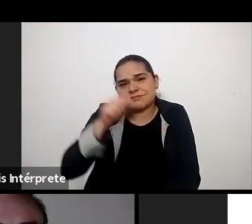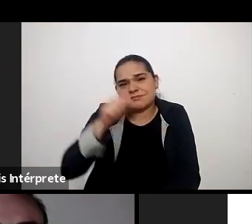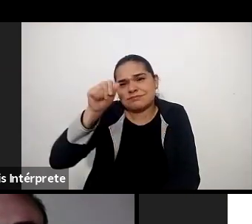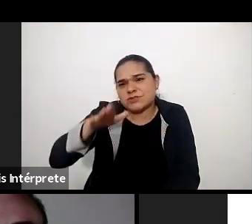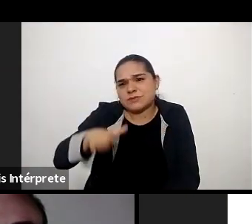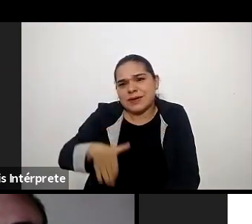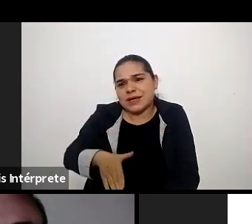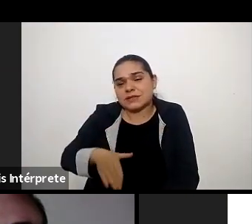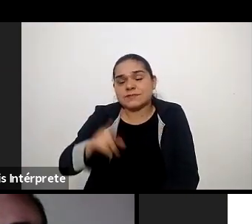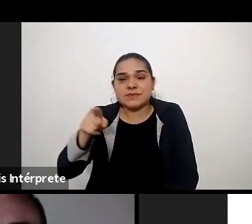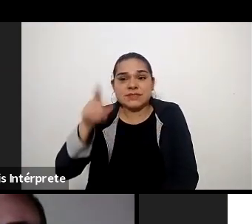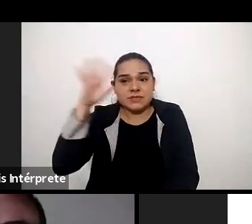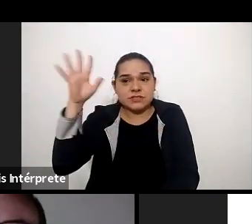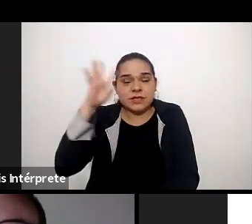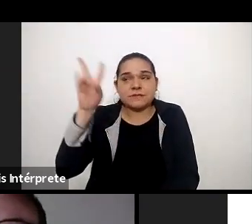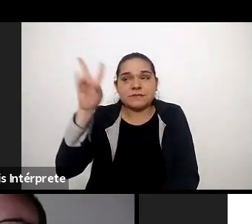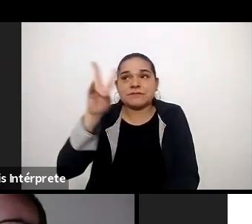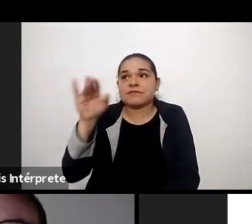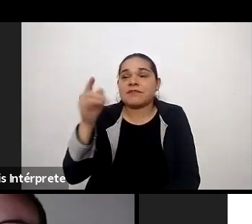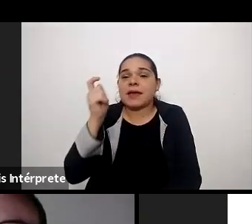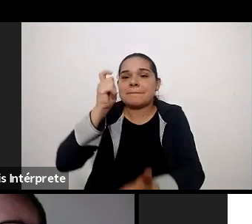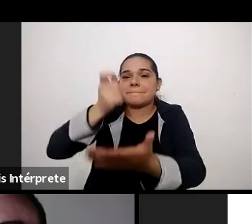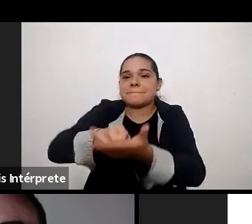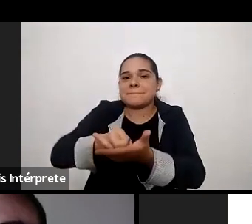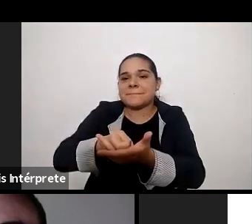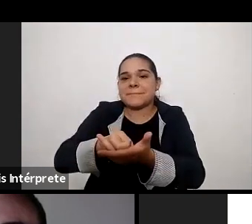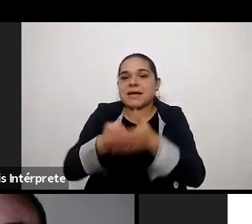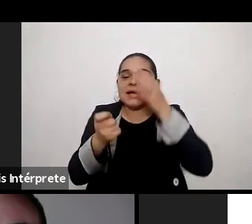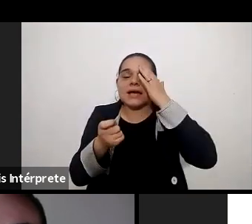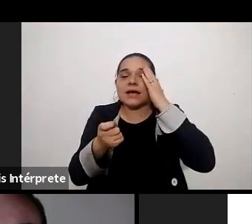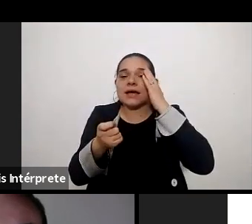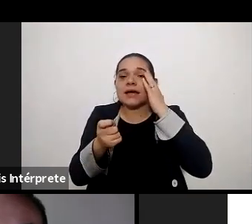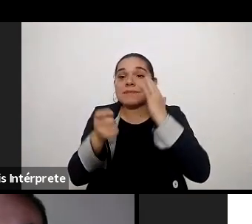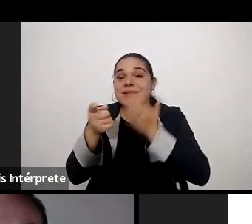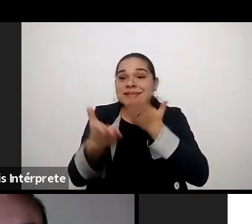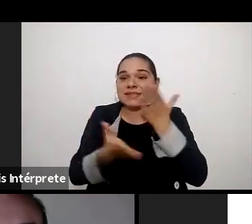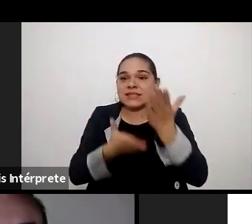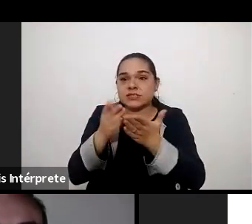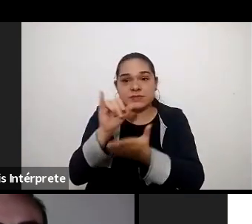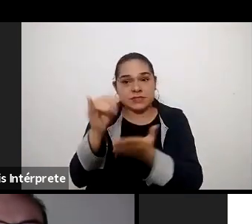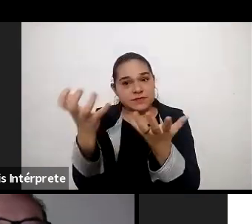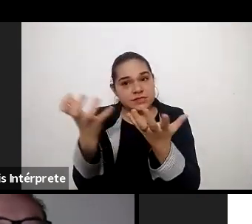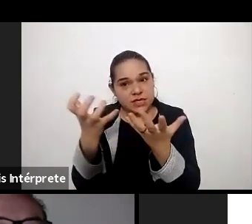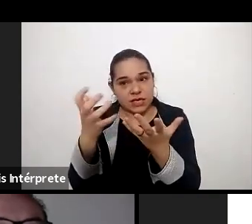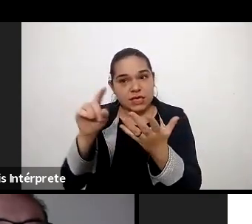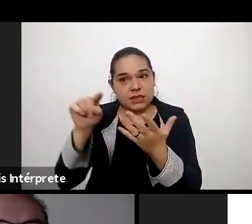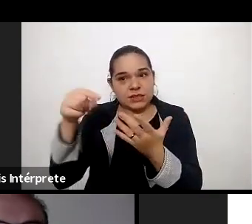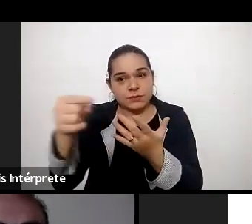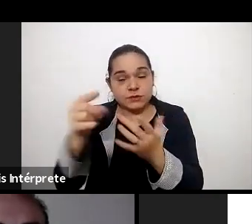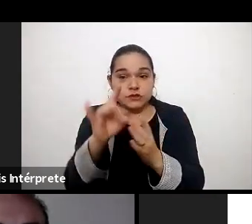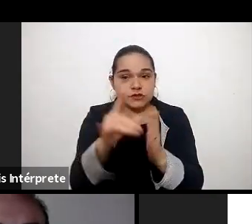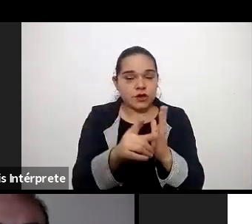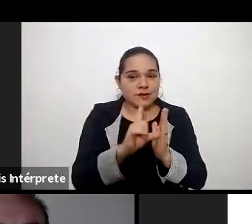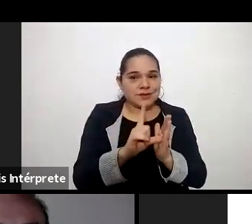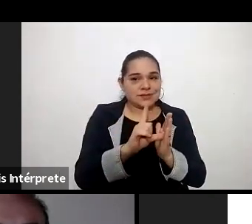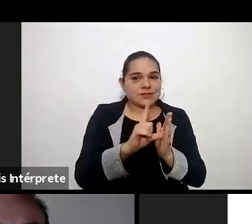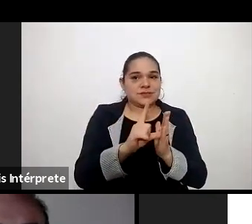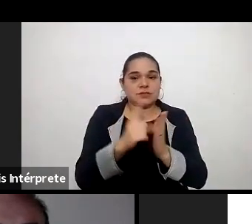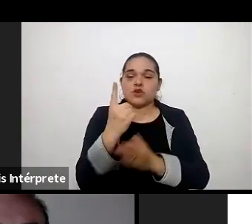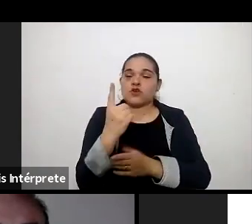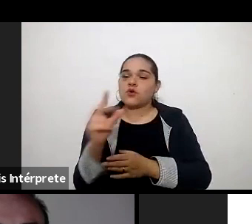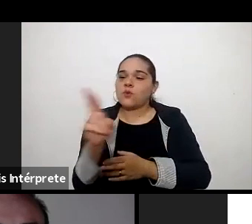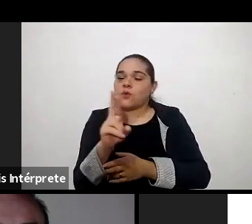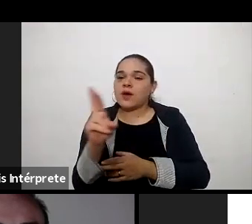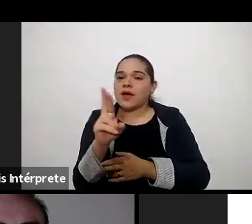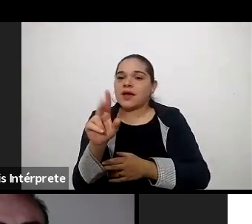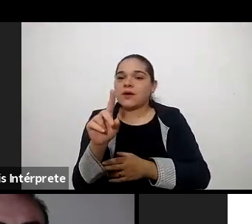barato imaginar que você vai pagar para esse atendimento se você quiser somente o pré-atendimento um real